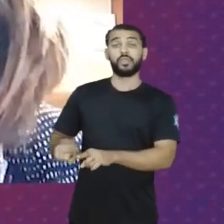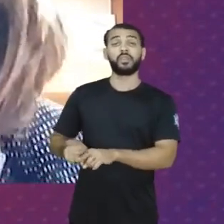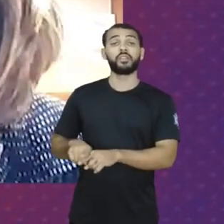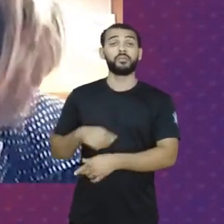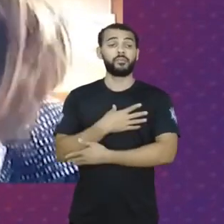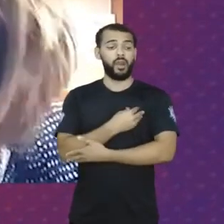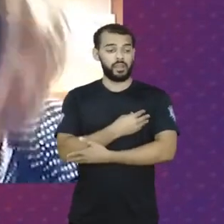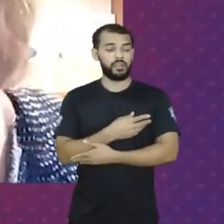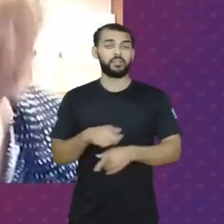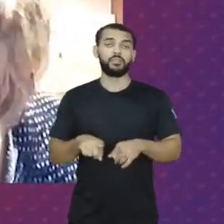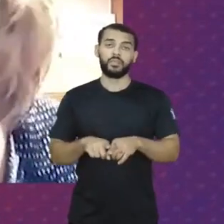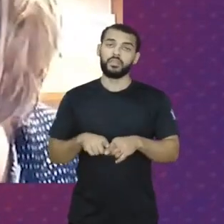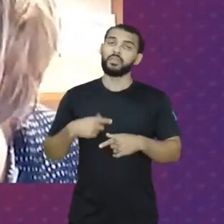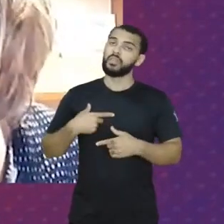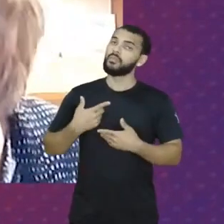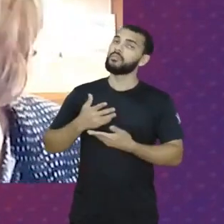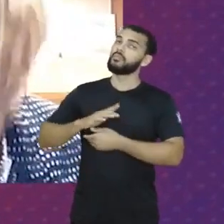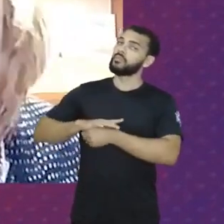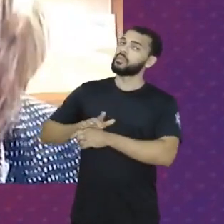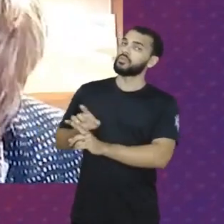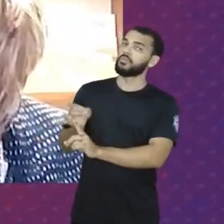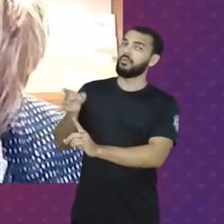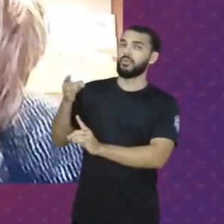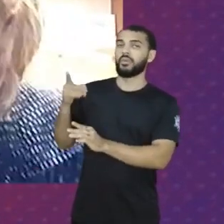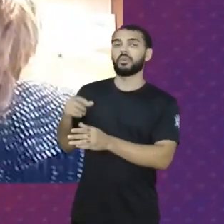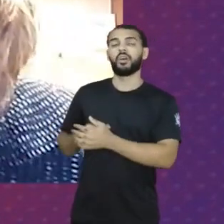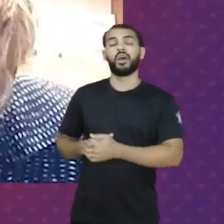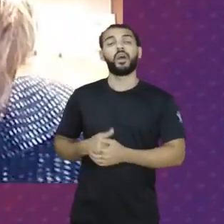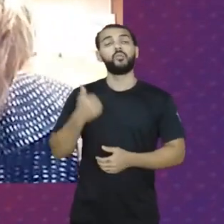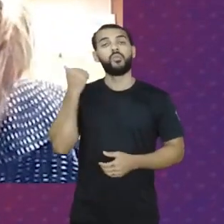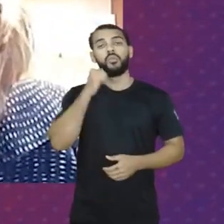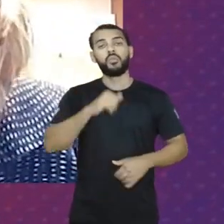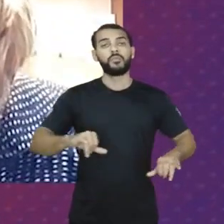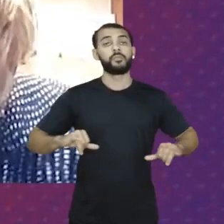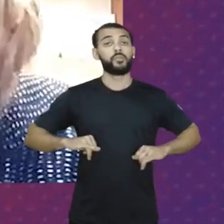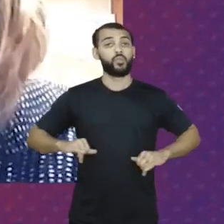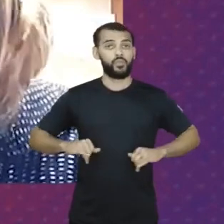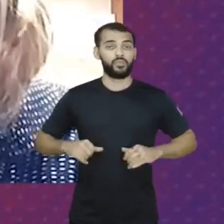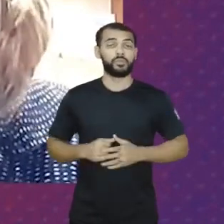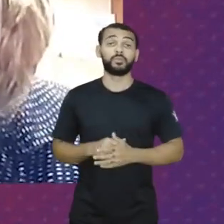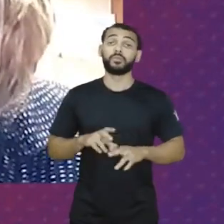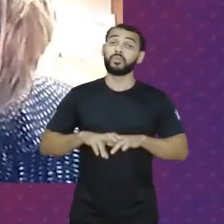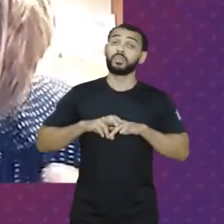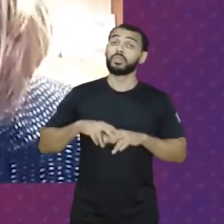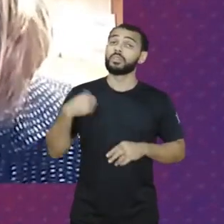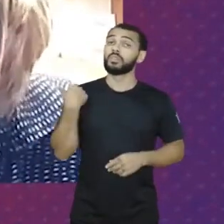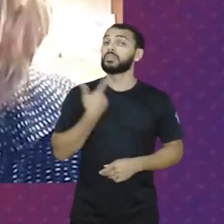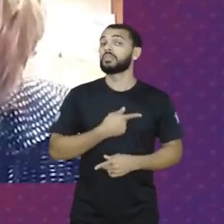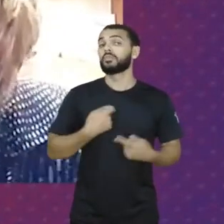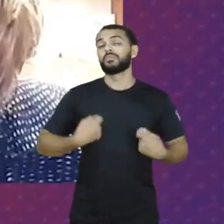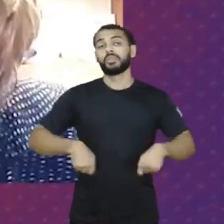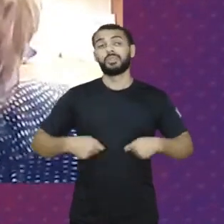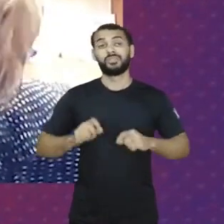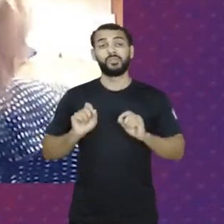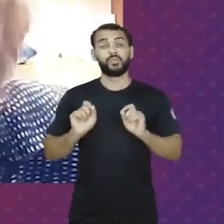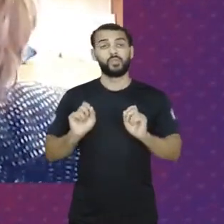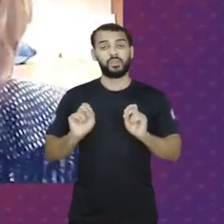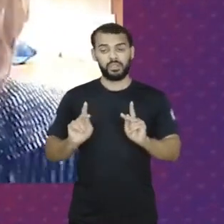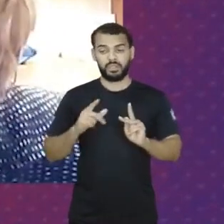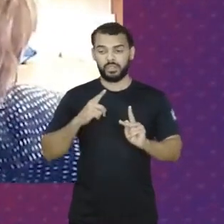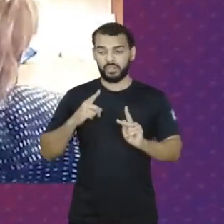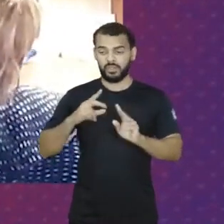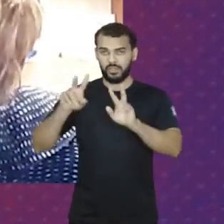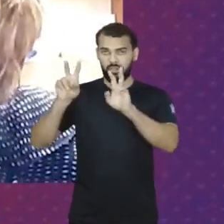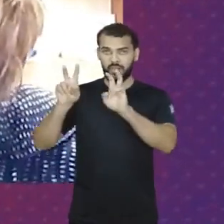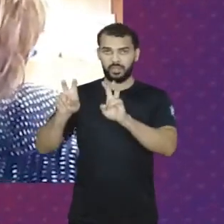curso que atinge, obviamente, as mulheres. Então, portanto, é preciso que nós façamos, para além da pauta geral da